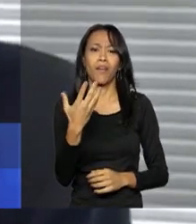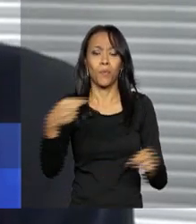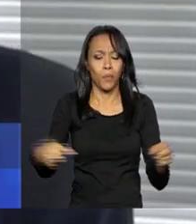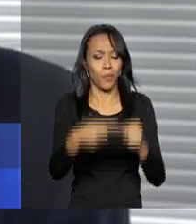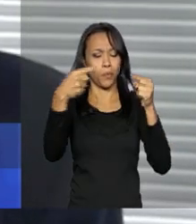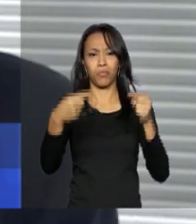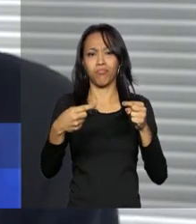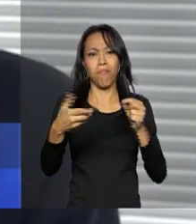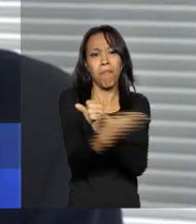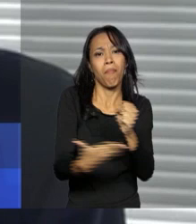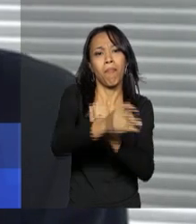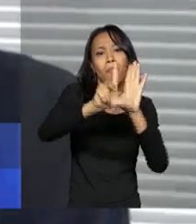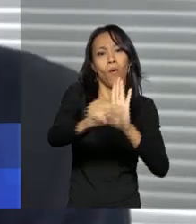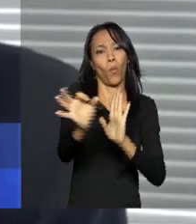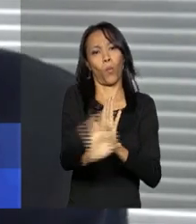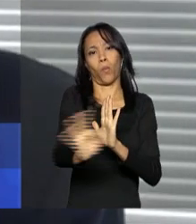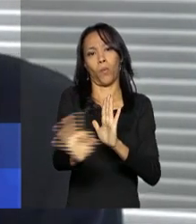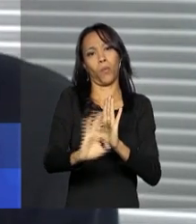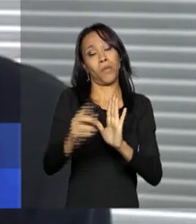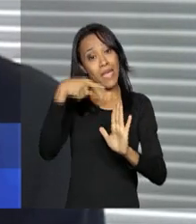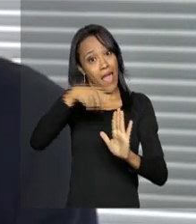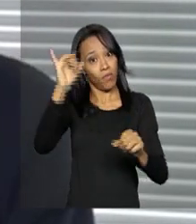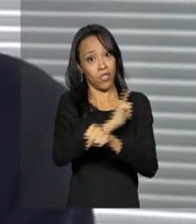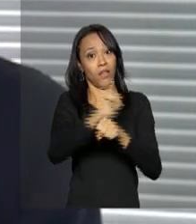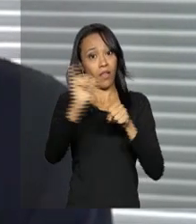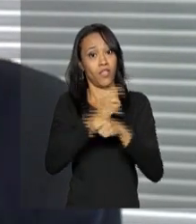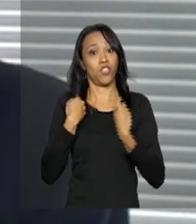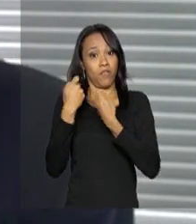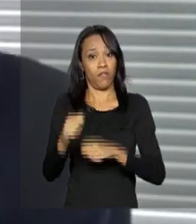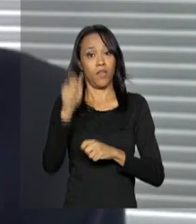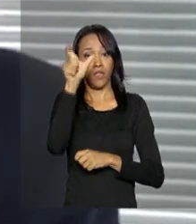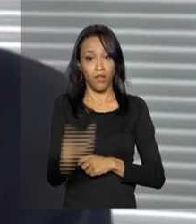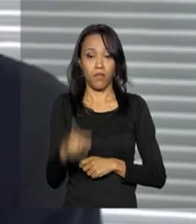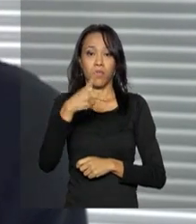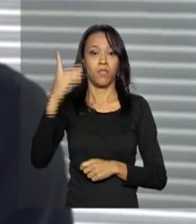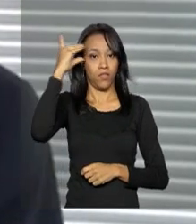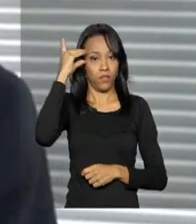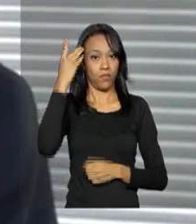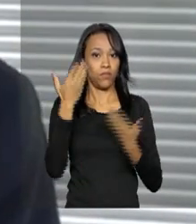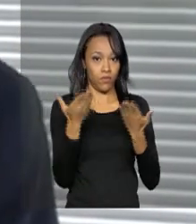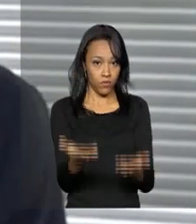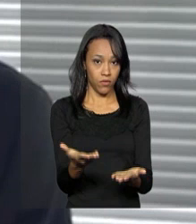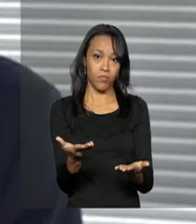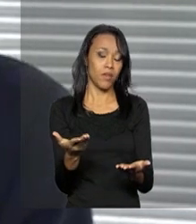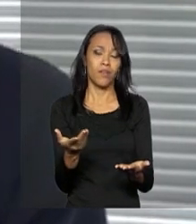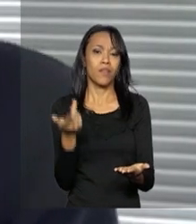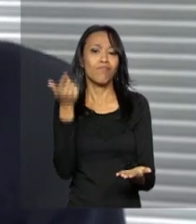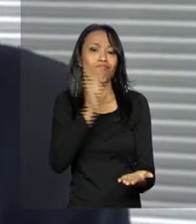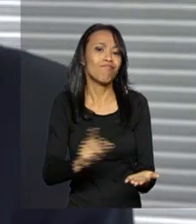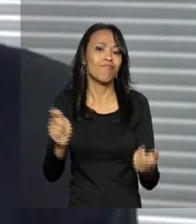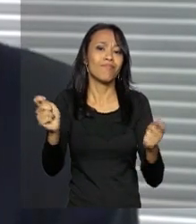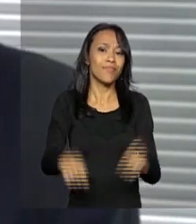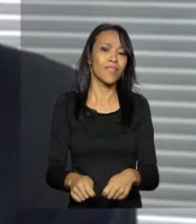e volto a afirmar de que ele é a principal pea de defeso da presidenta porque basta ler esse relatório fam misenta para sabermos que não existe a possibilidade